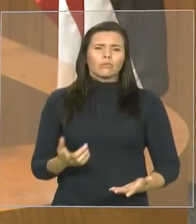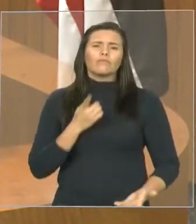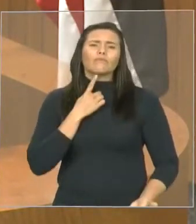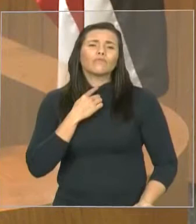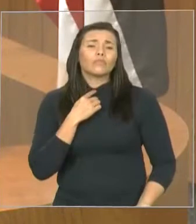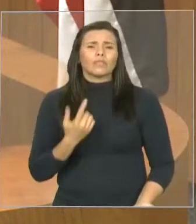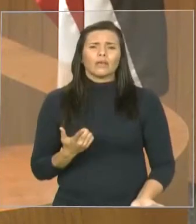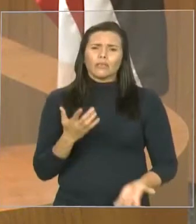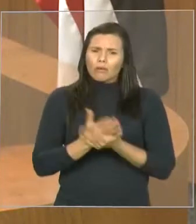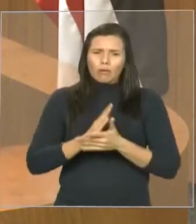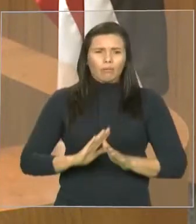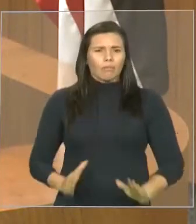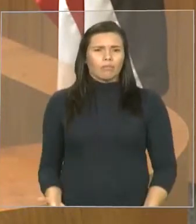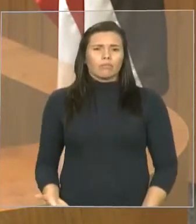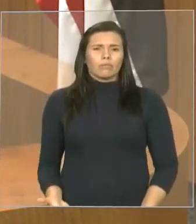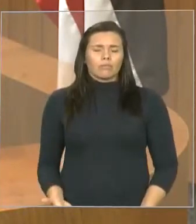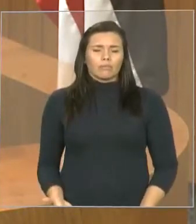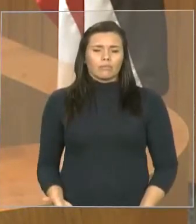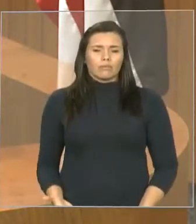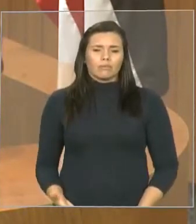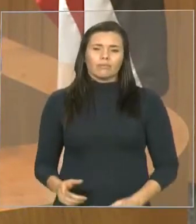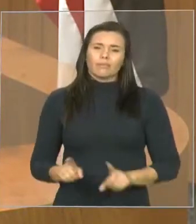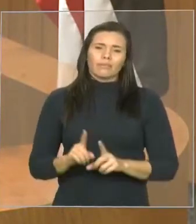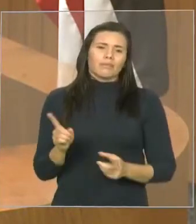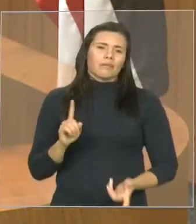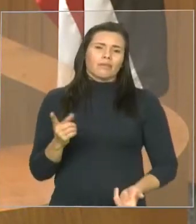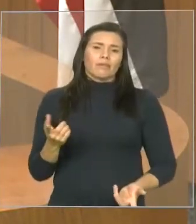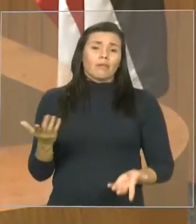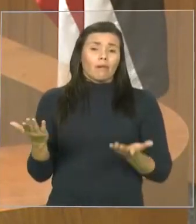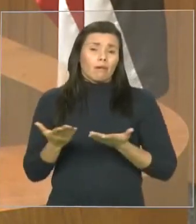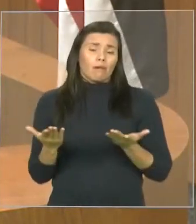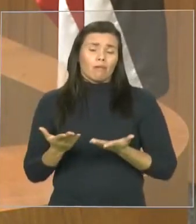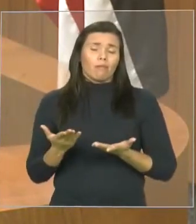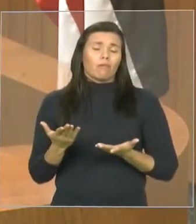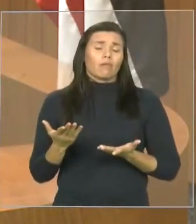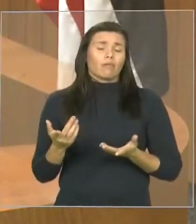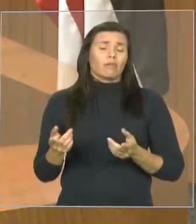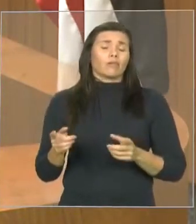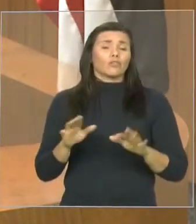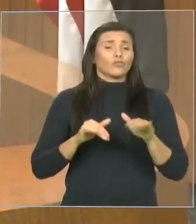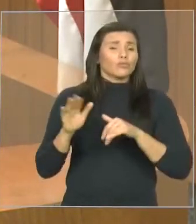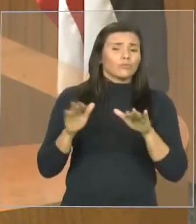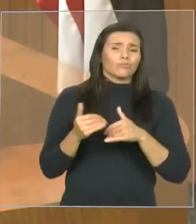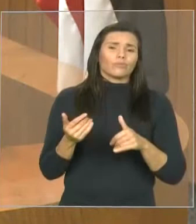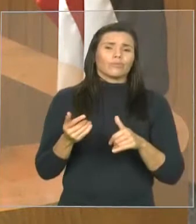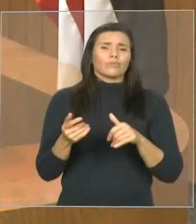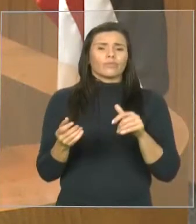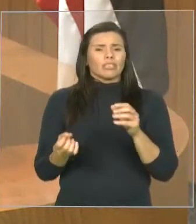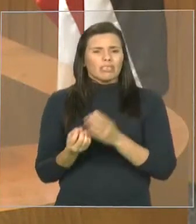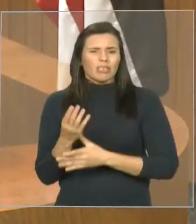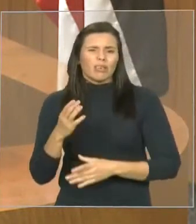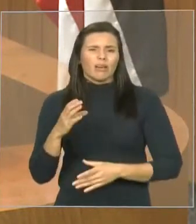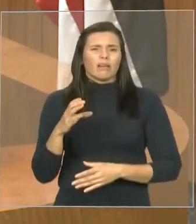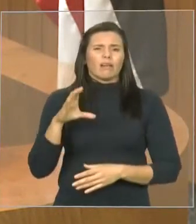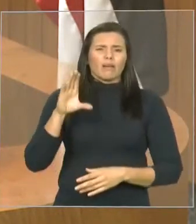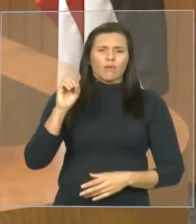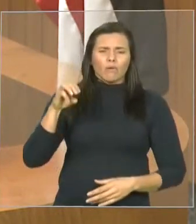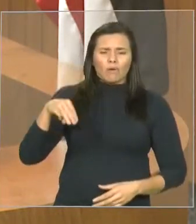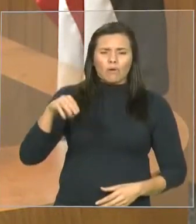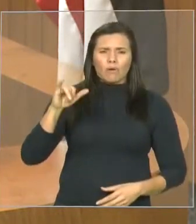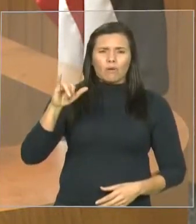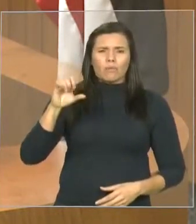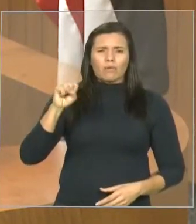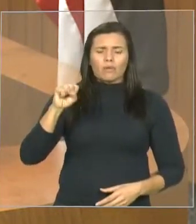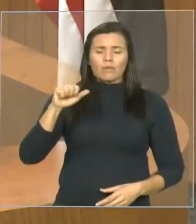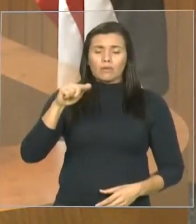público? Não, agora ele vai nomear, certamente, deputado Max, um dos requisitos para a nomeação desse cargo será